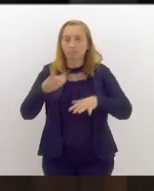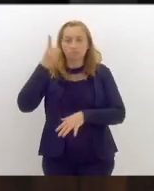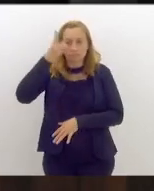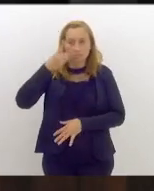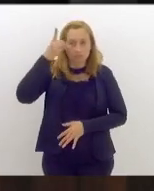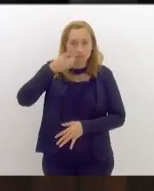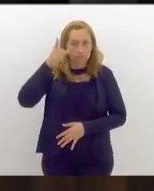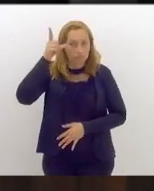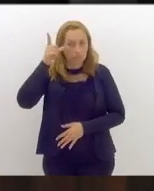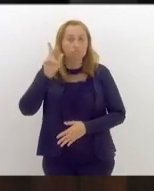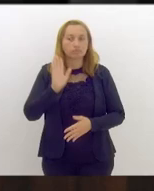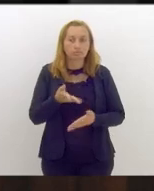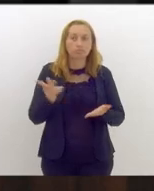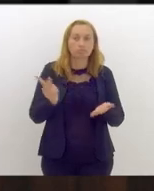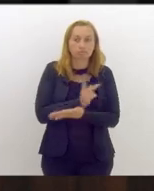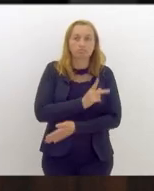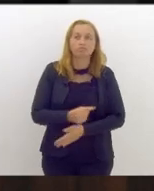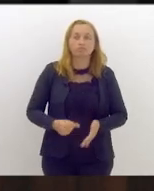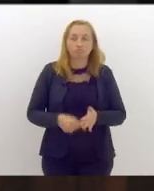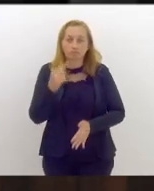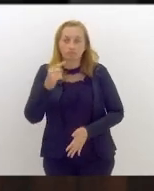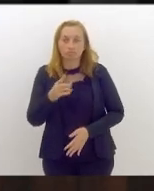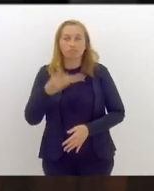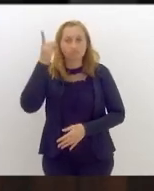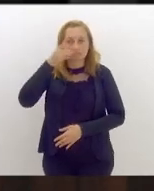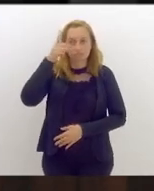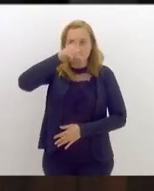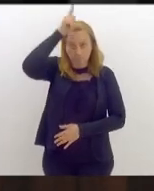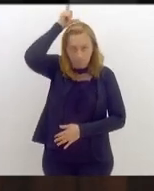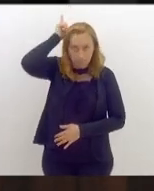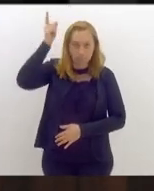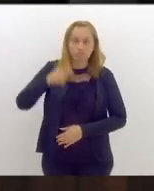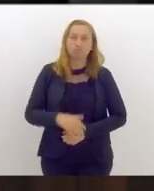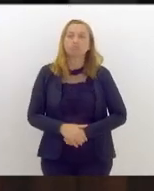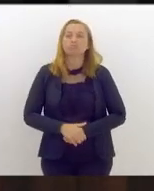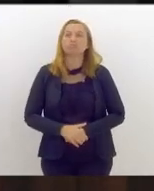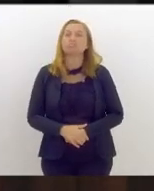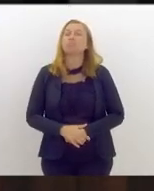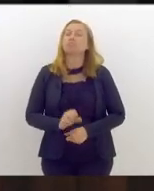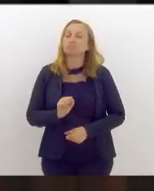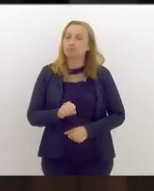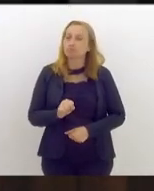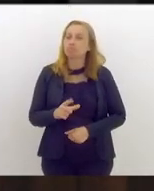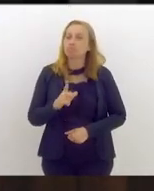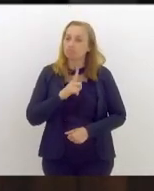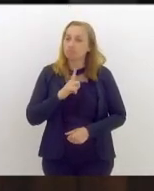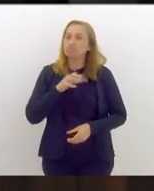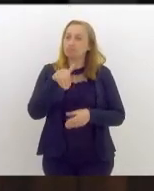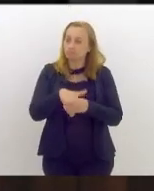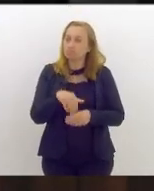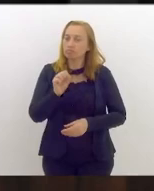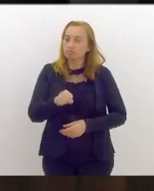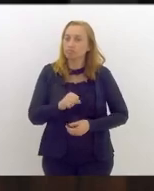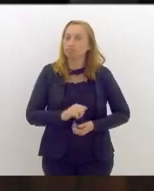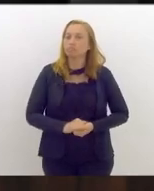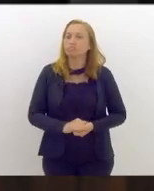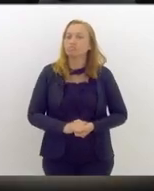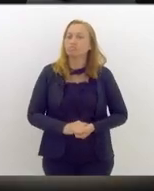já já aconteceu uma vez por Luis Paulo Não mas teve mas teve votação